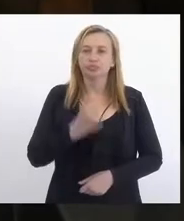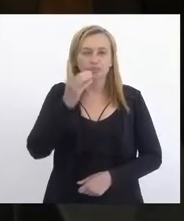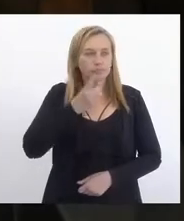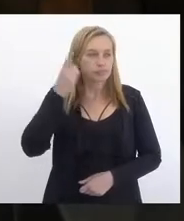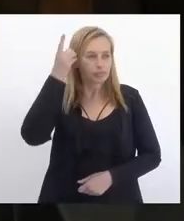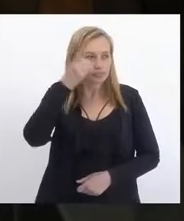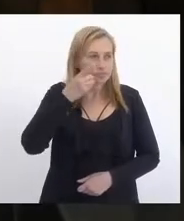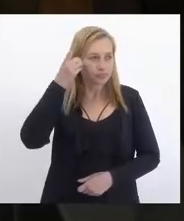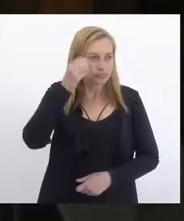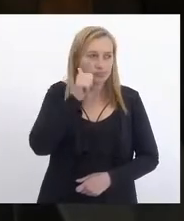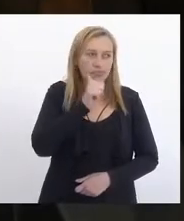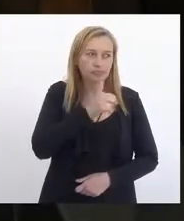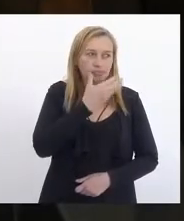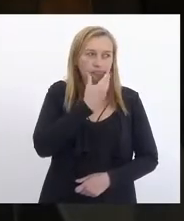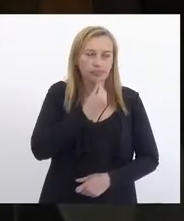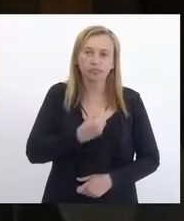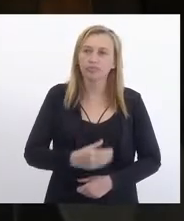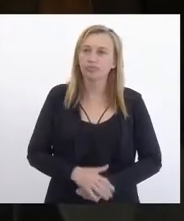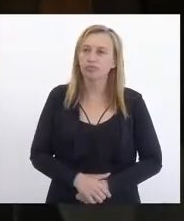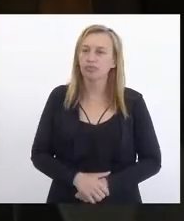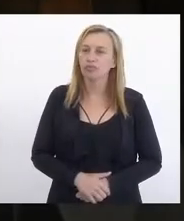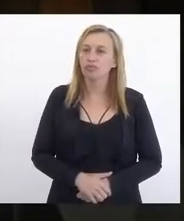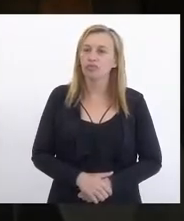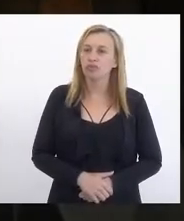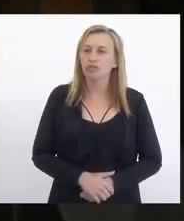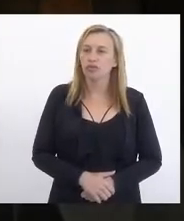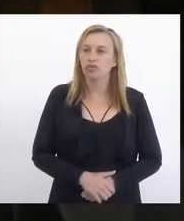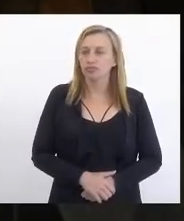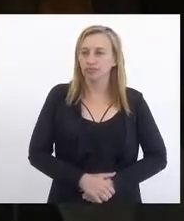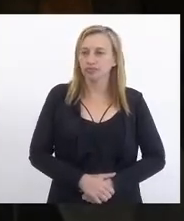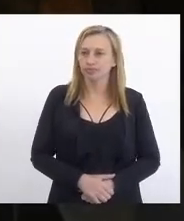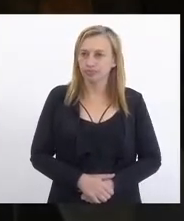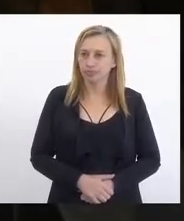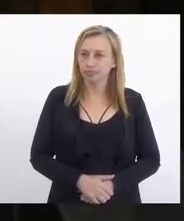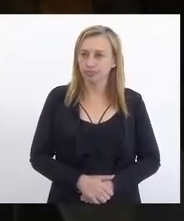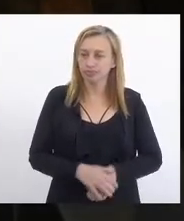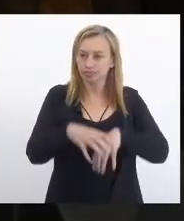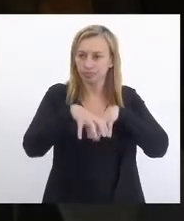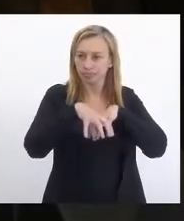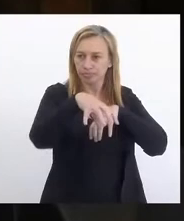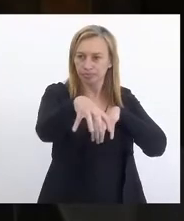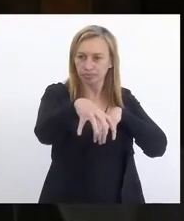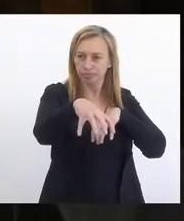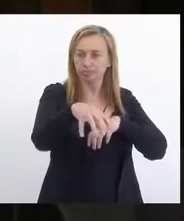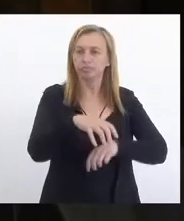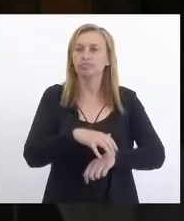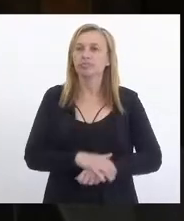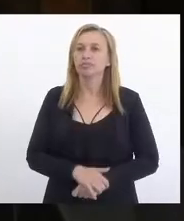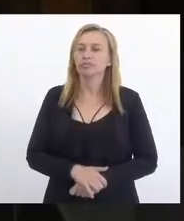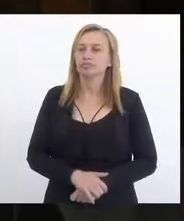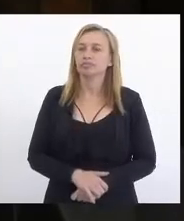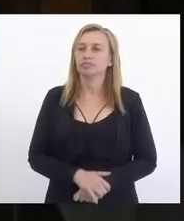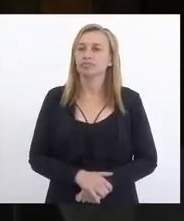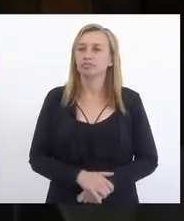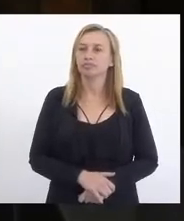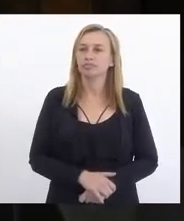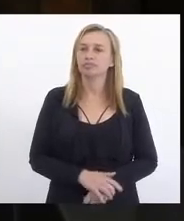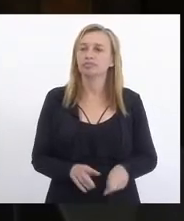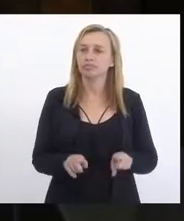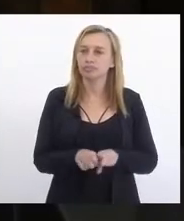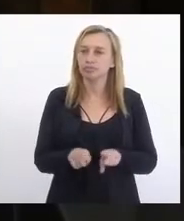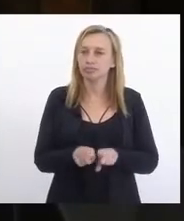deputados e deputadas que nos assistem de forma remota